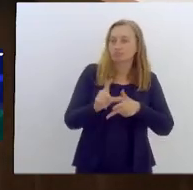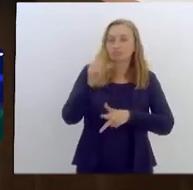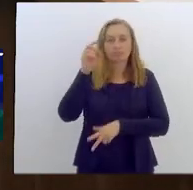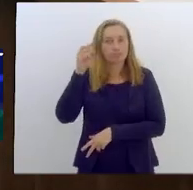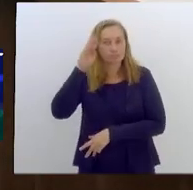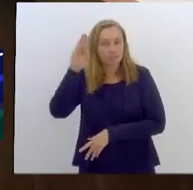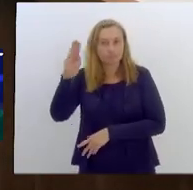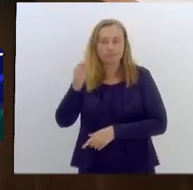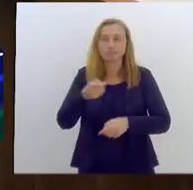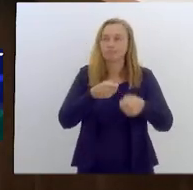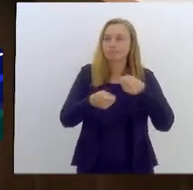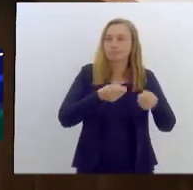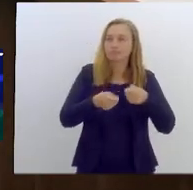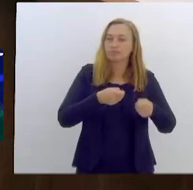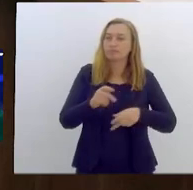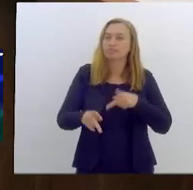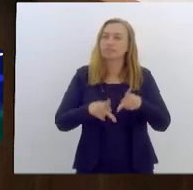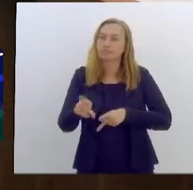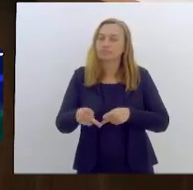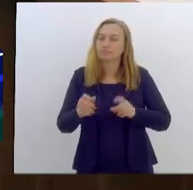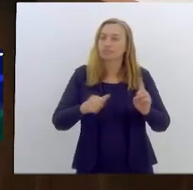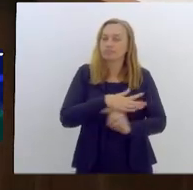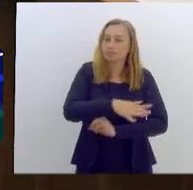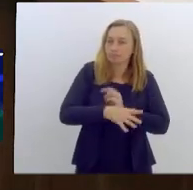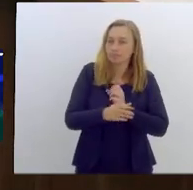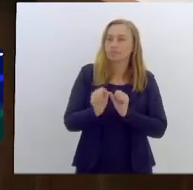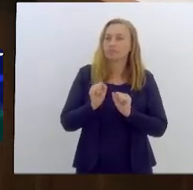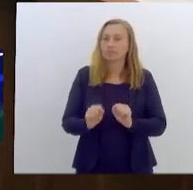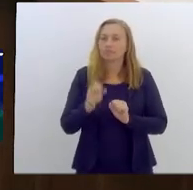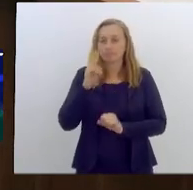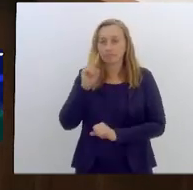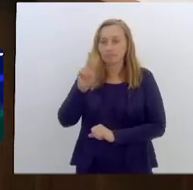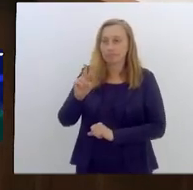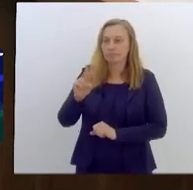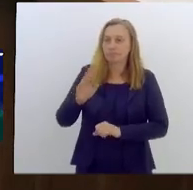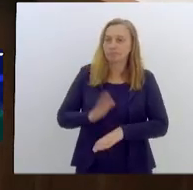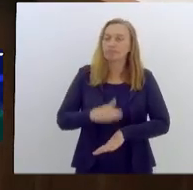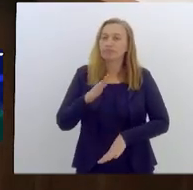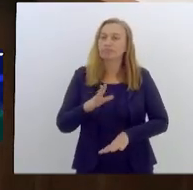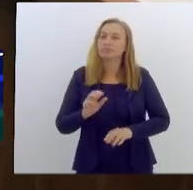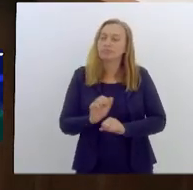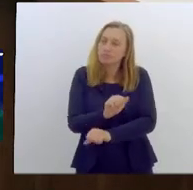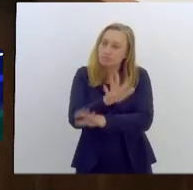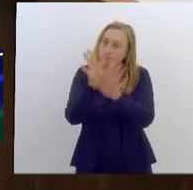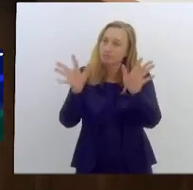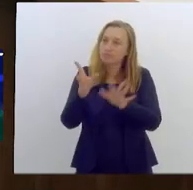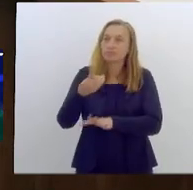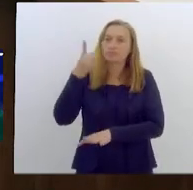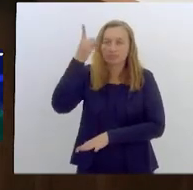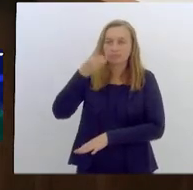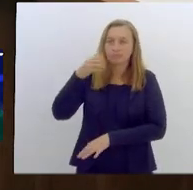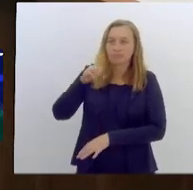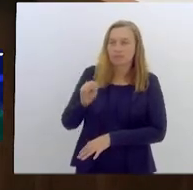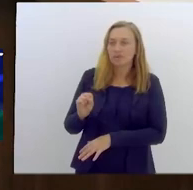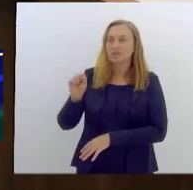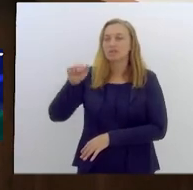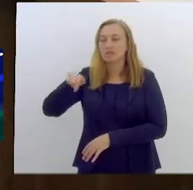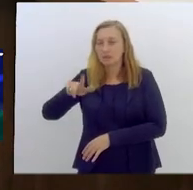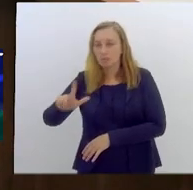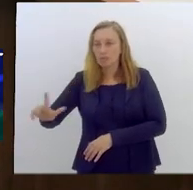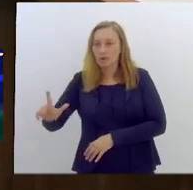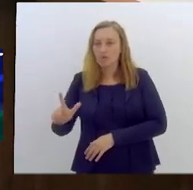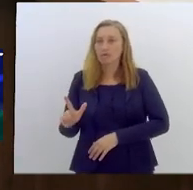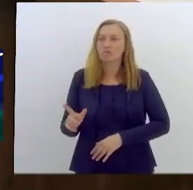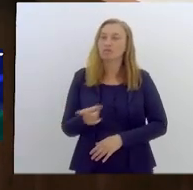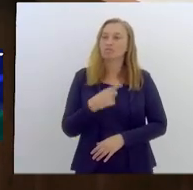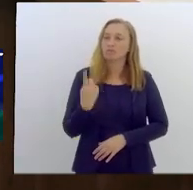do controle popular e social, que possa visualizar com mais transparência, deputado Samuel Malafaia, com mais nitidez,